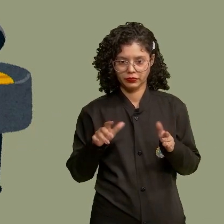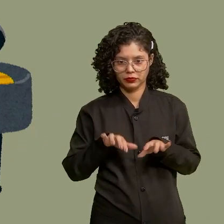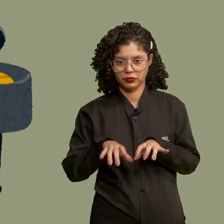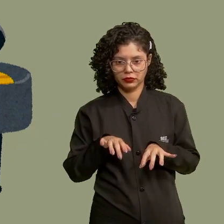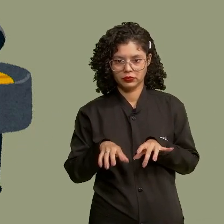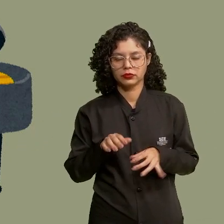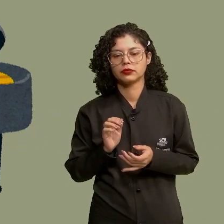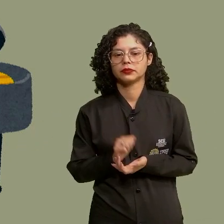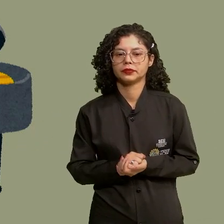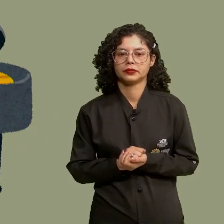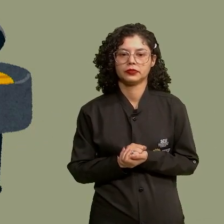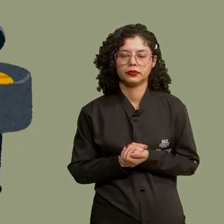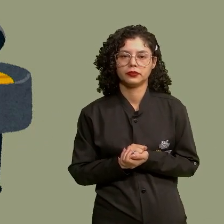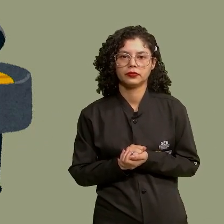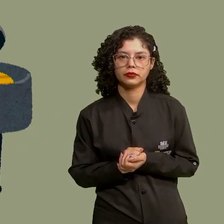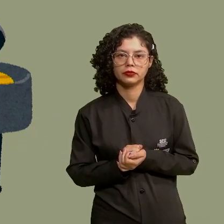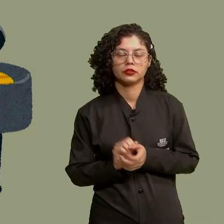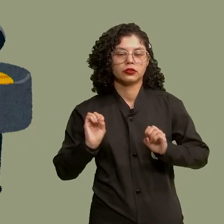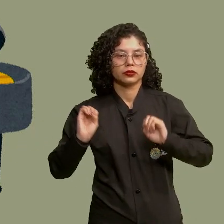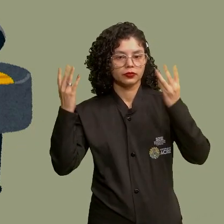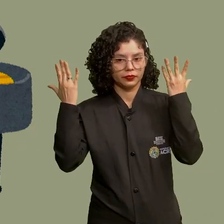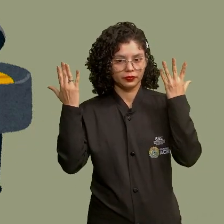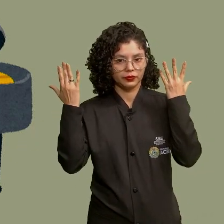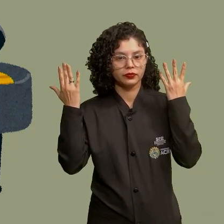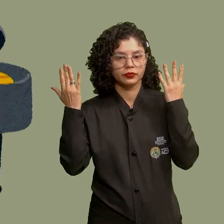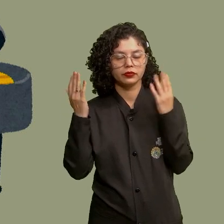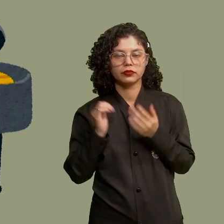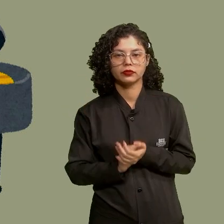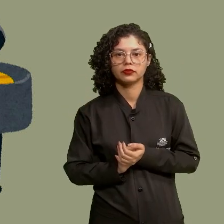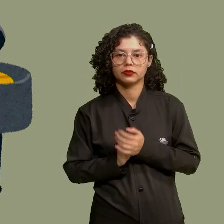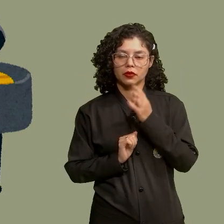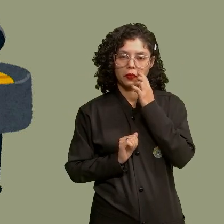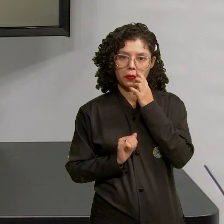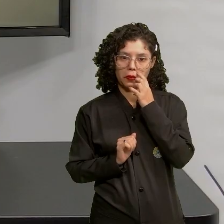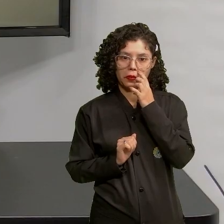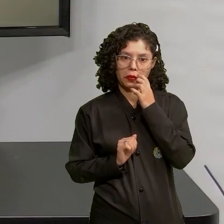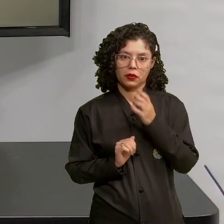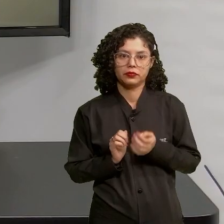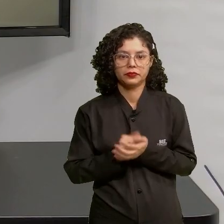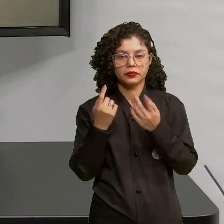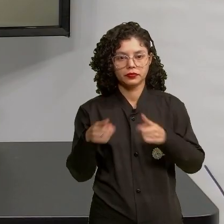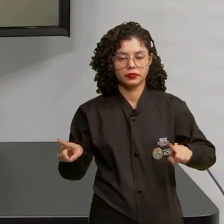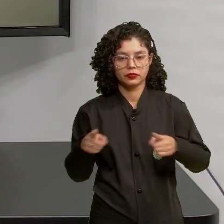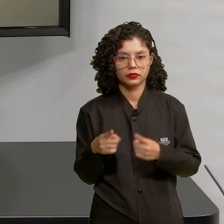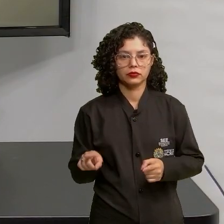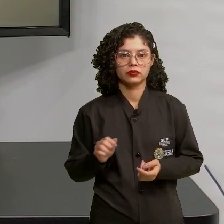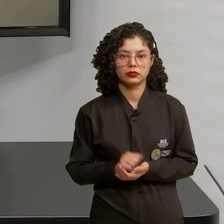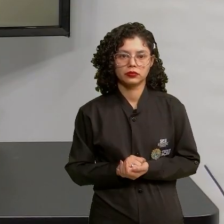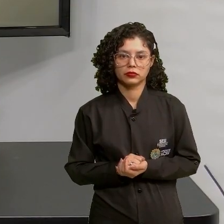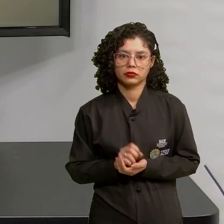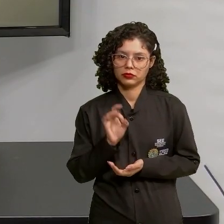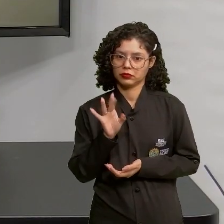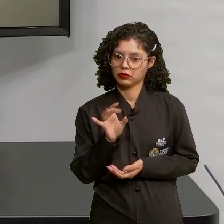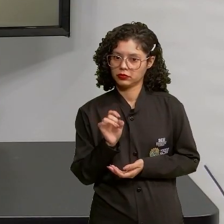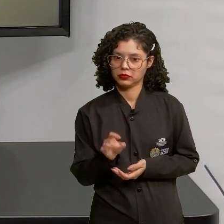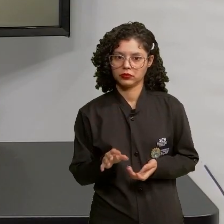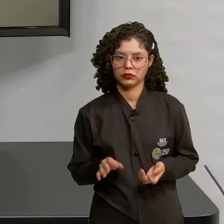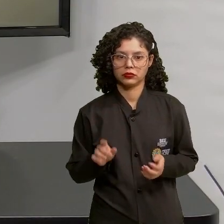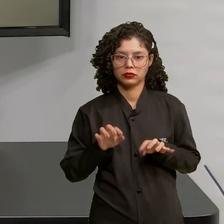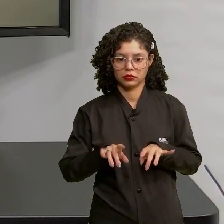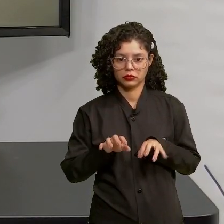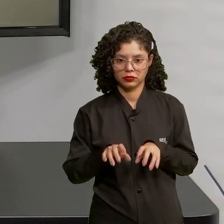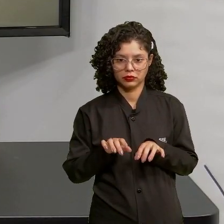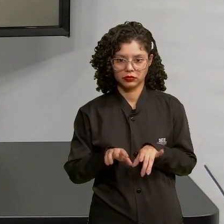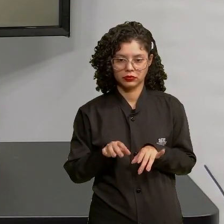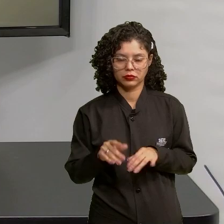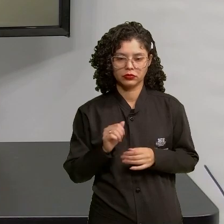você vai para uma festa ou para um show e o músico, ele utiliza apenas um teclado e ele consegue